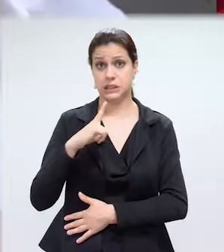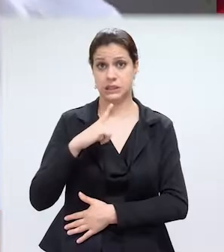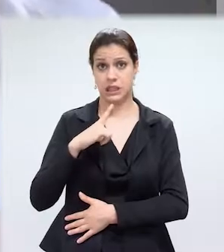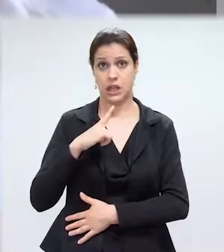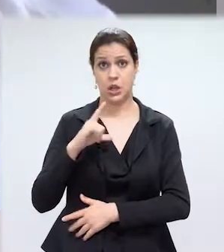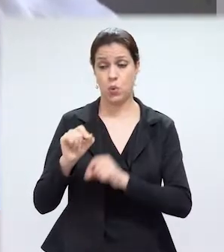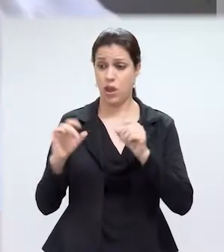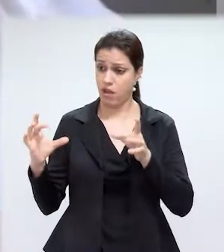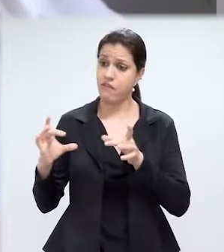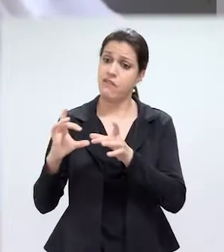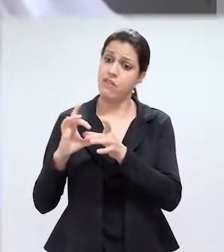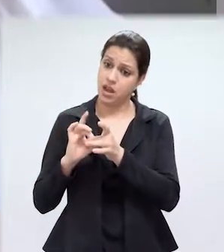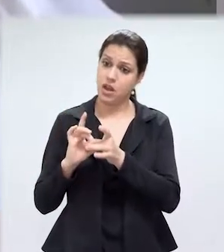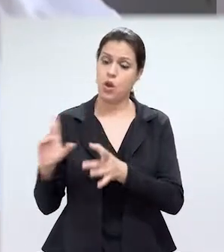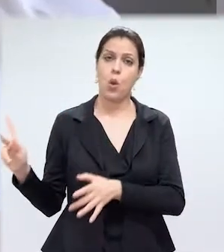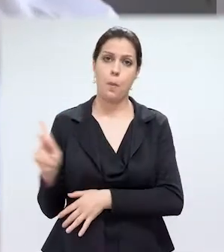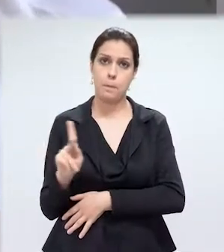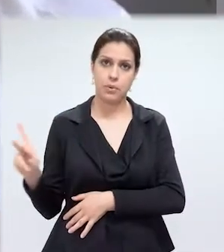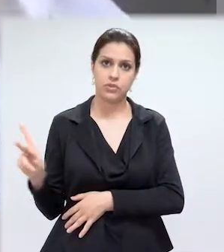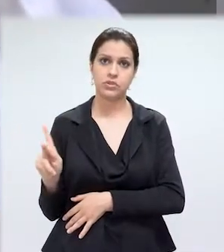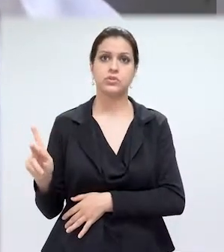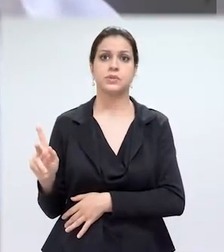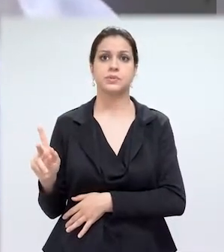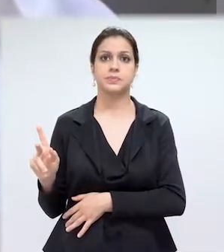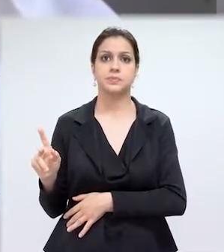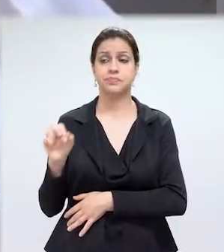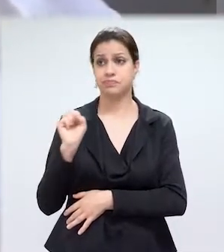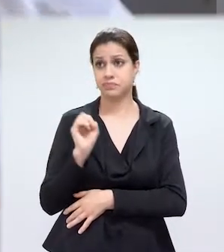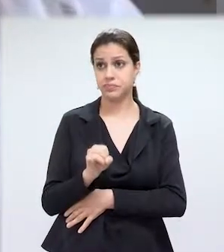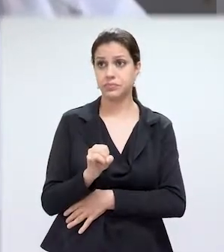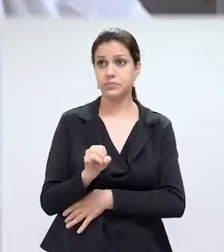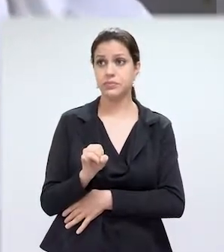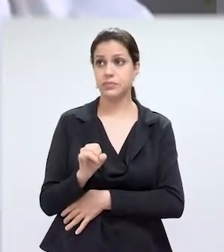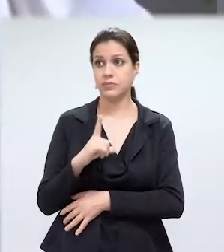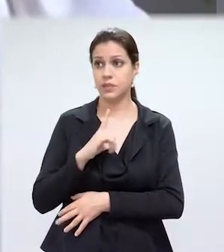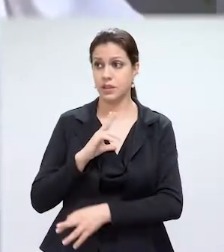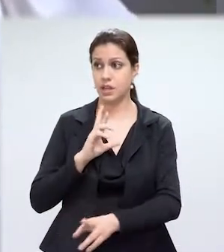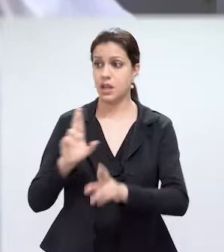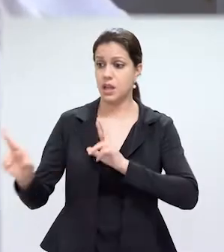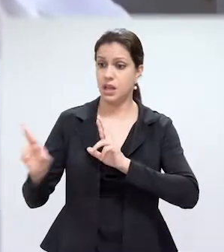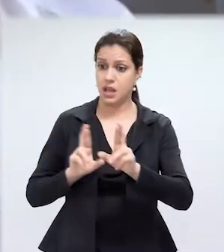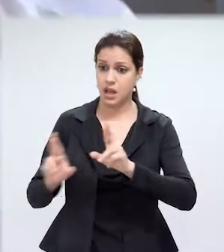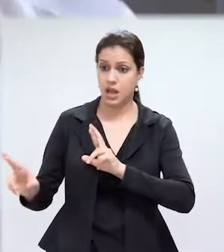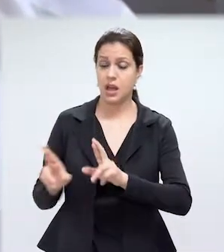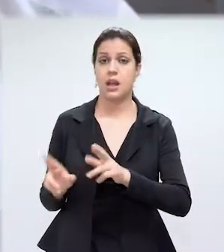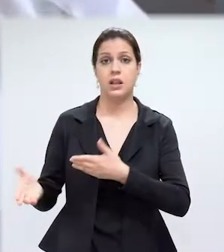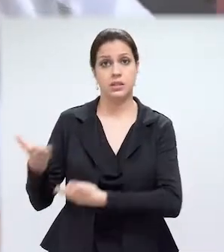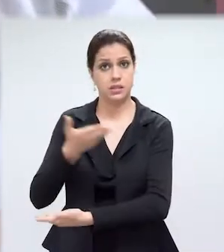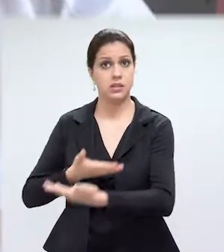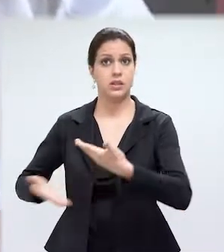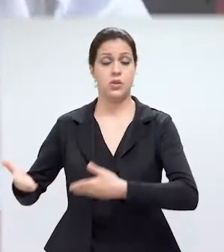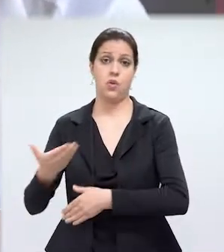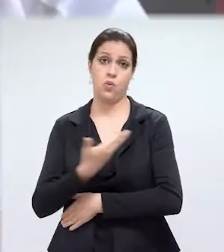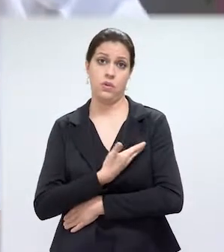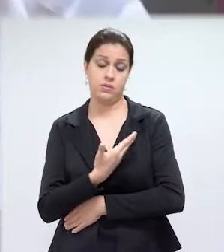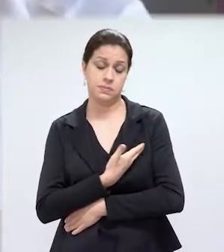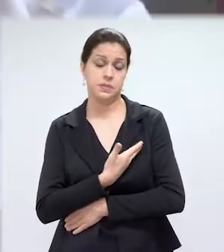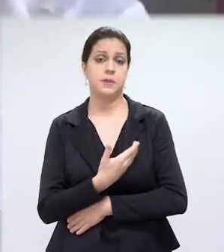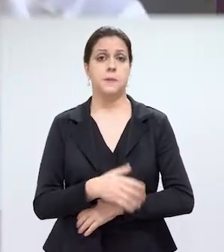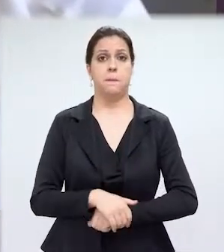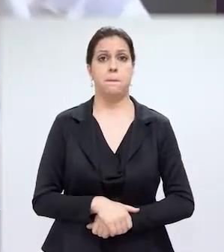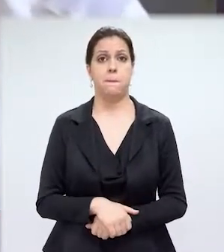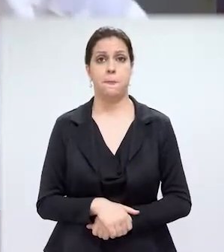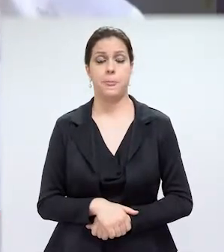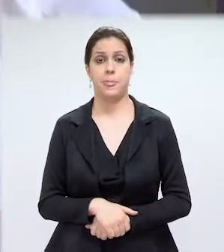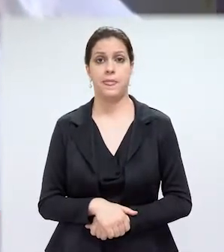particular quando há o vínculo com os professores, quando há a relação com os